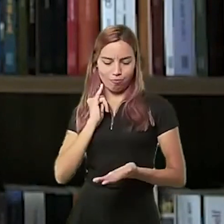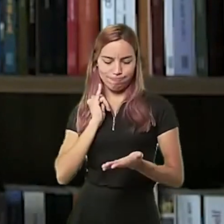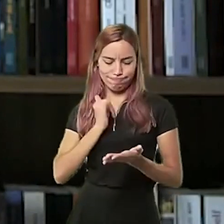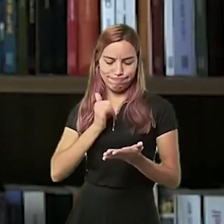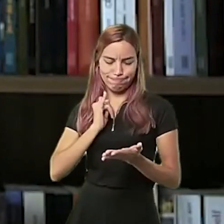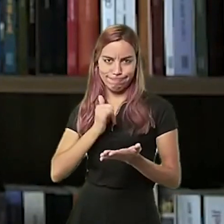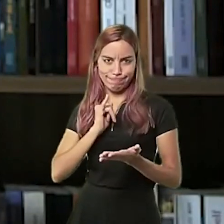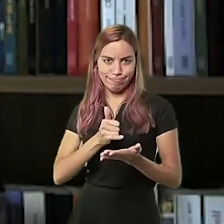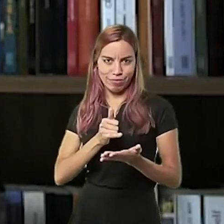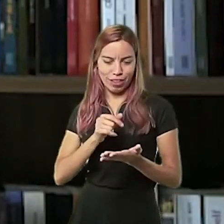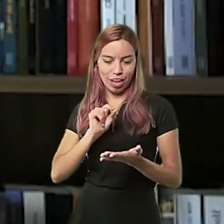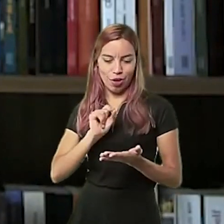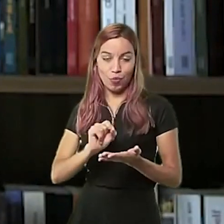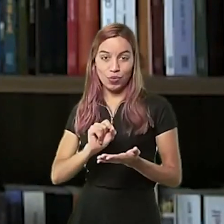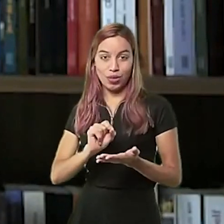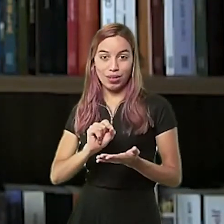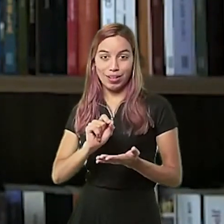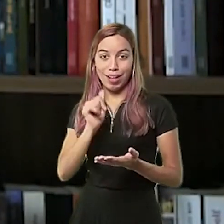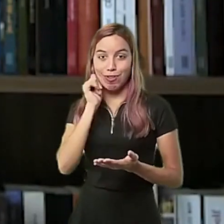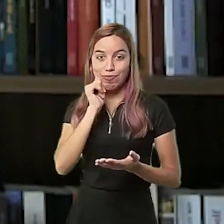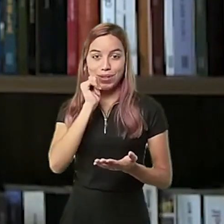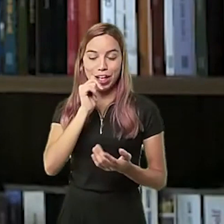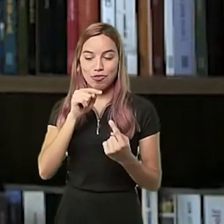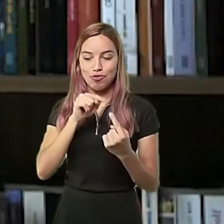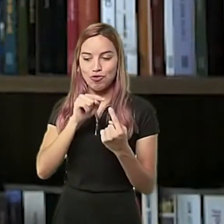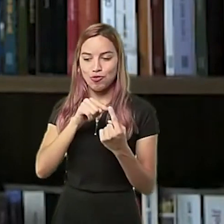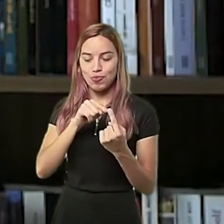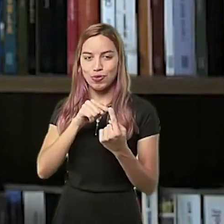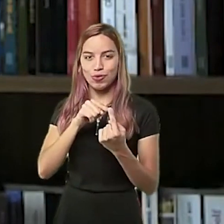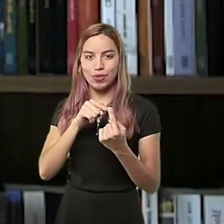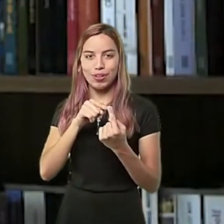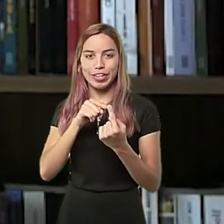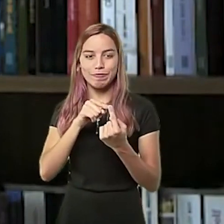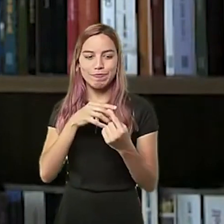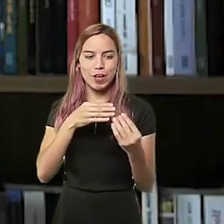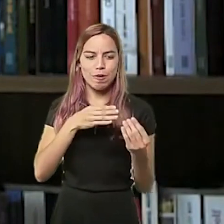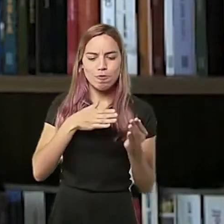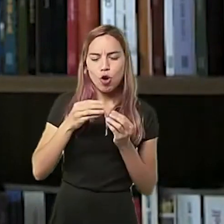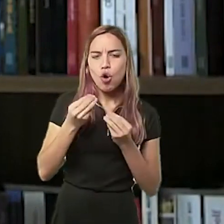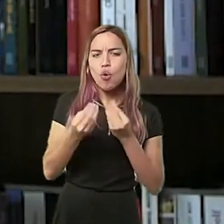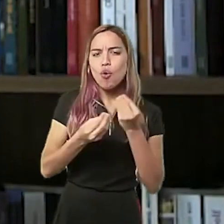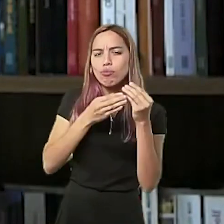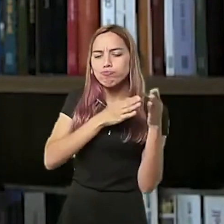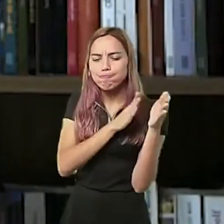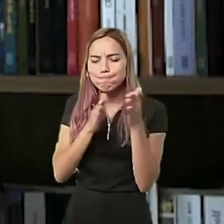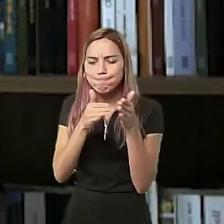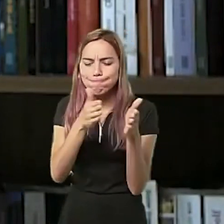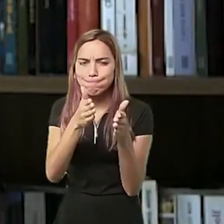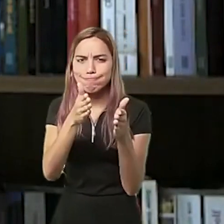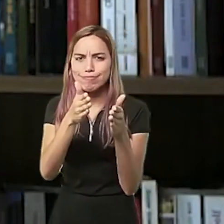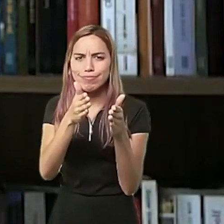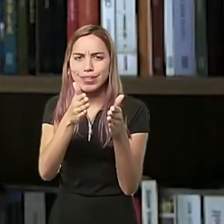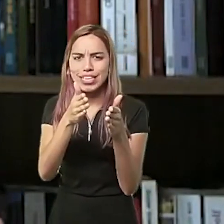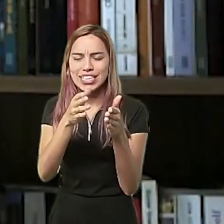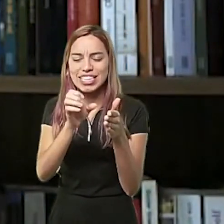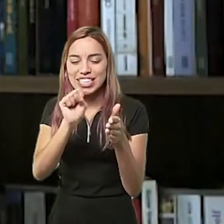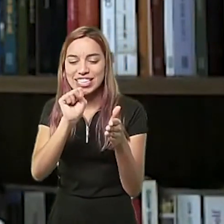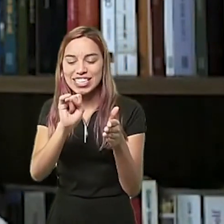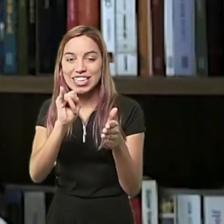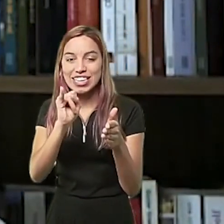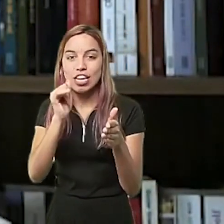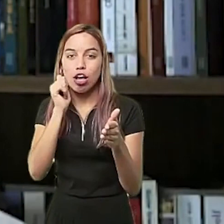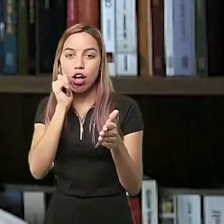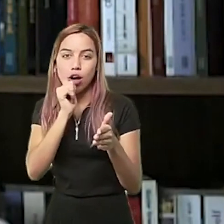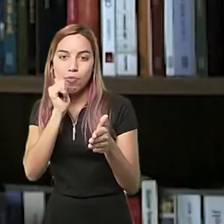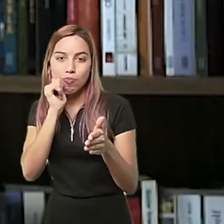nessa jornada muito dura que ela viveu. E para mim só fazia sentido se fosse contada